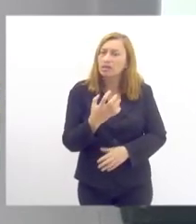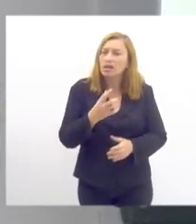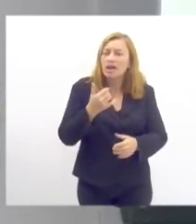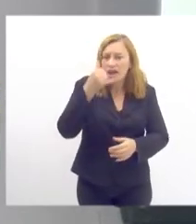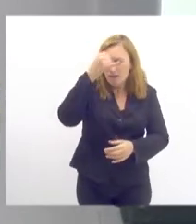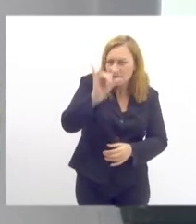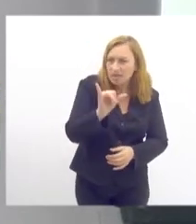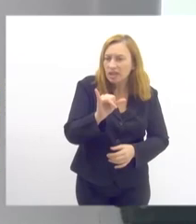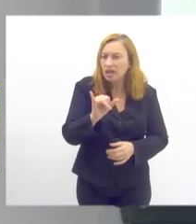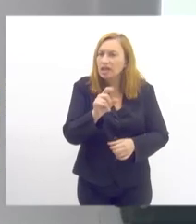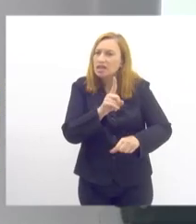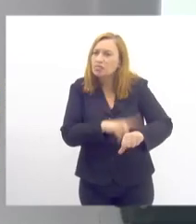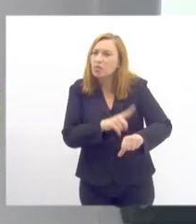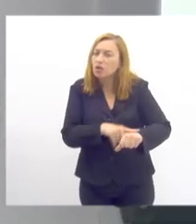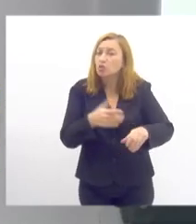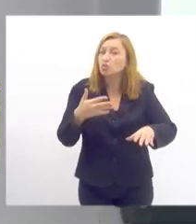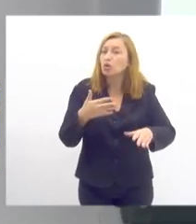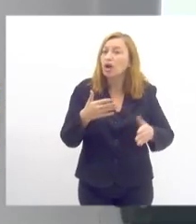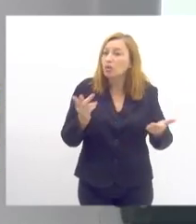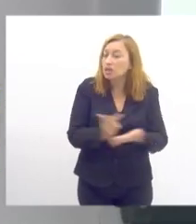evitar que esse momento chegue,